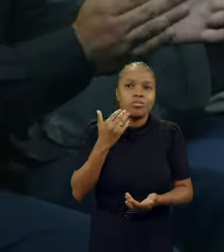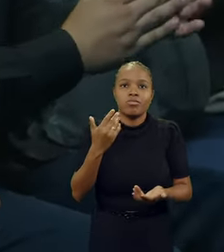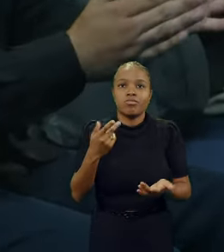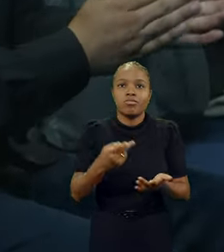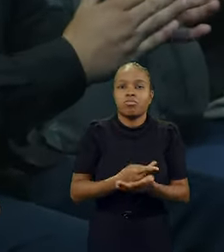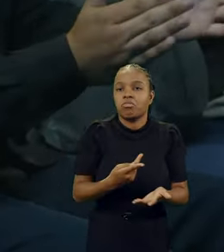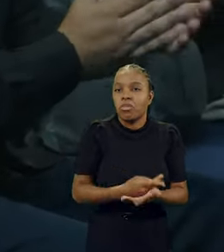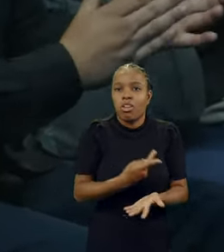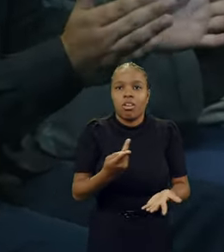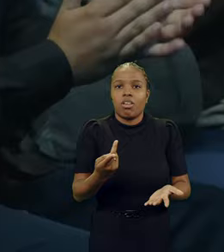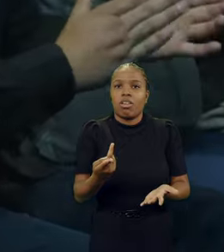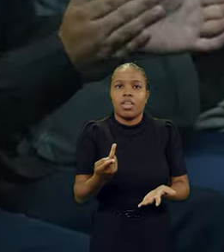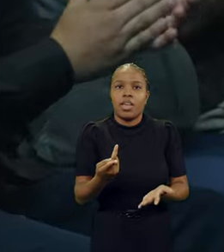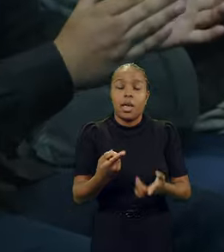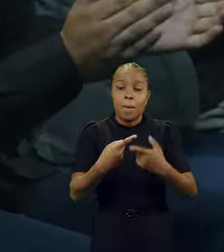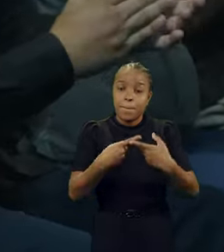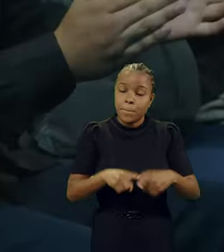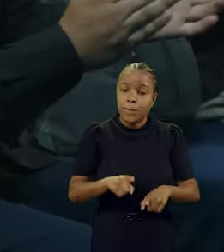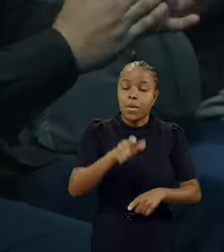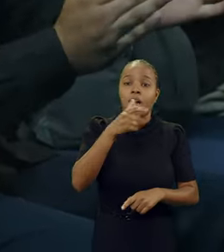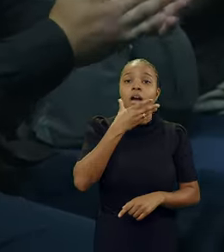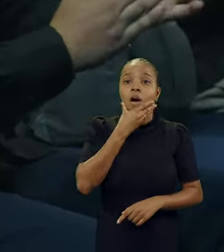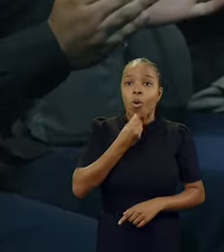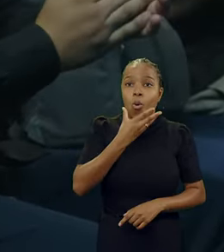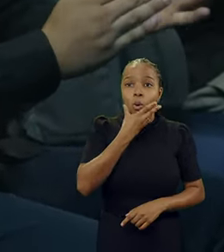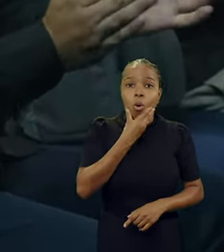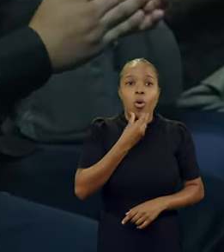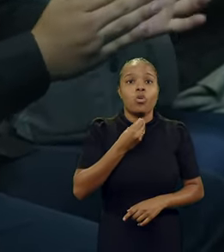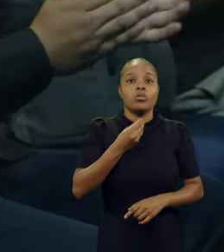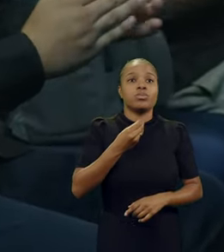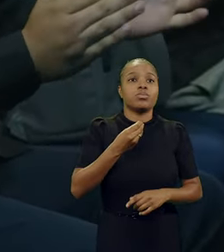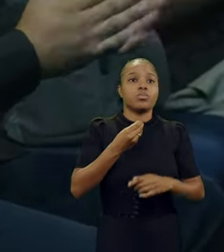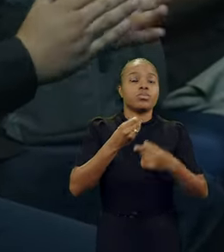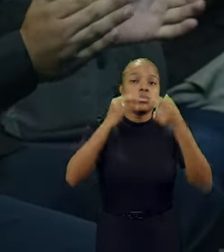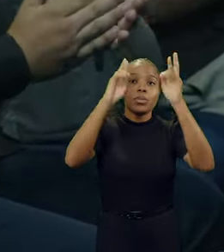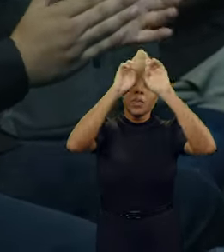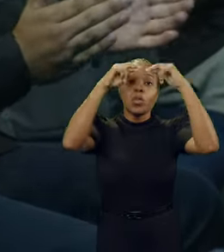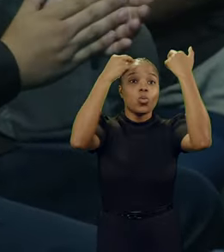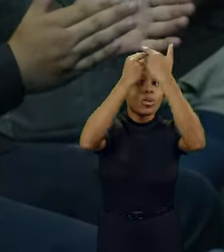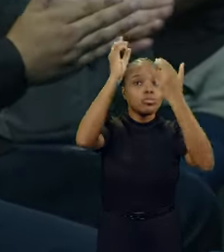torcendo o nariz, os homens do reino vão continuar